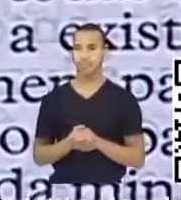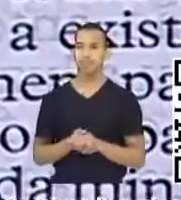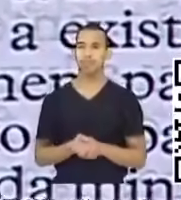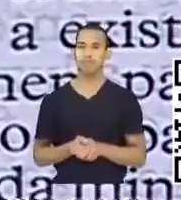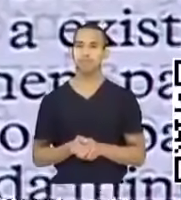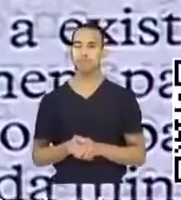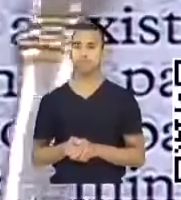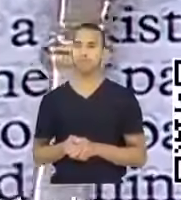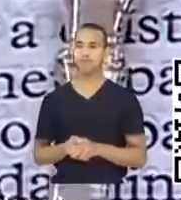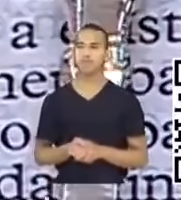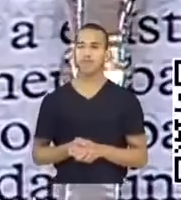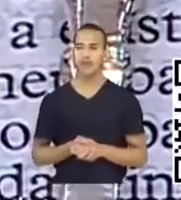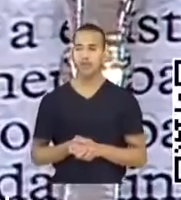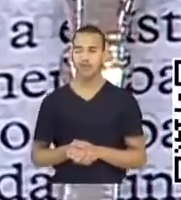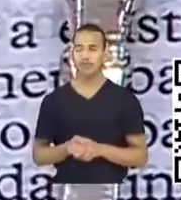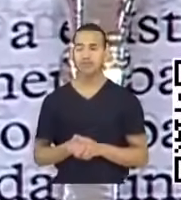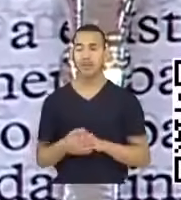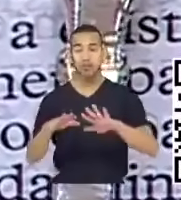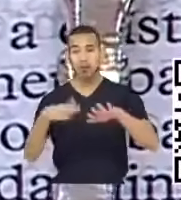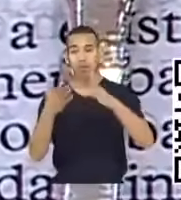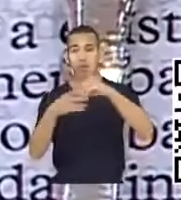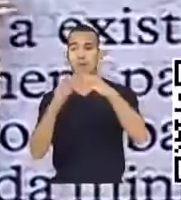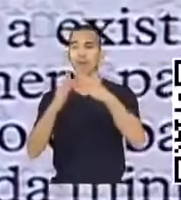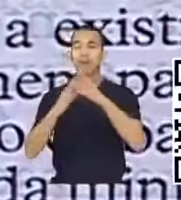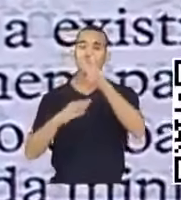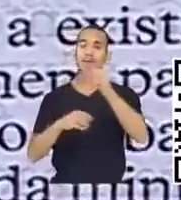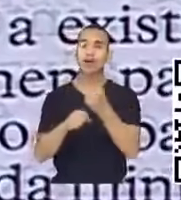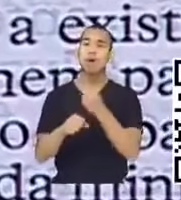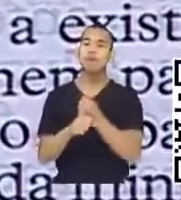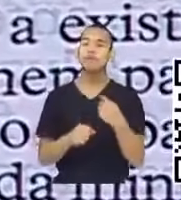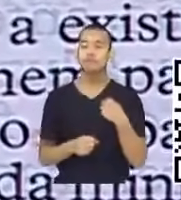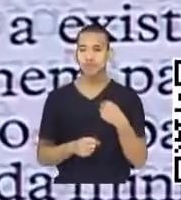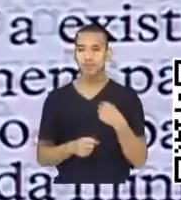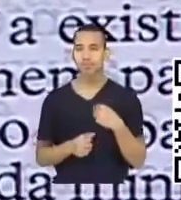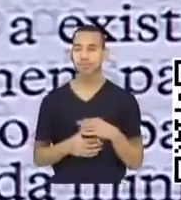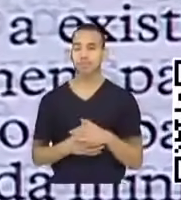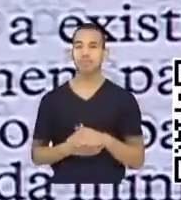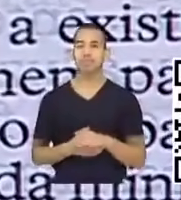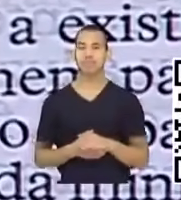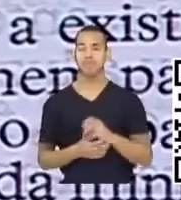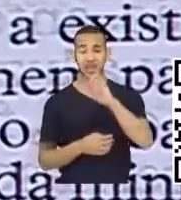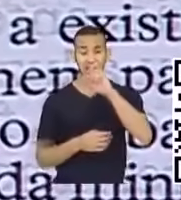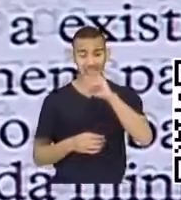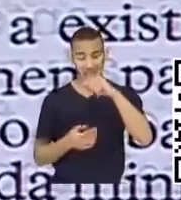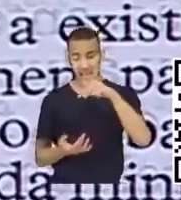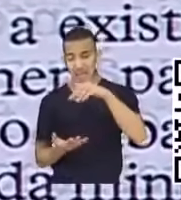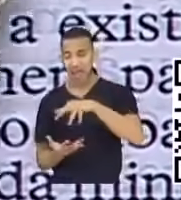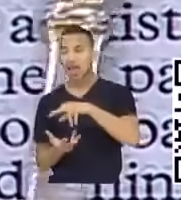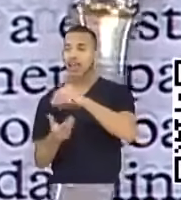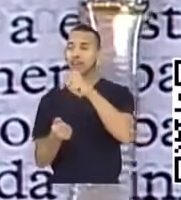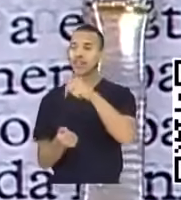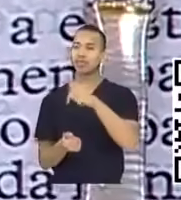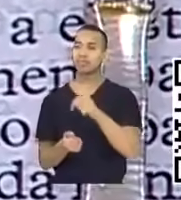em que casa e você vai construir para mim se a Terra